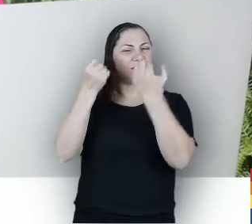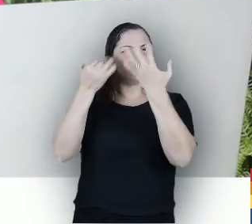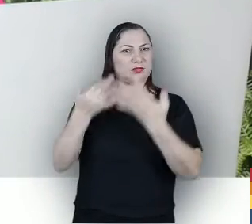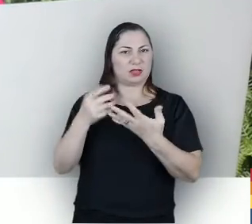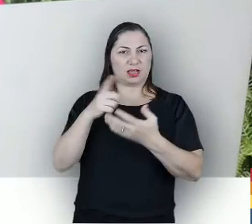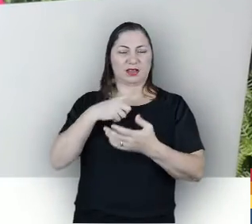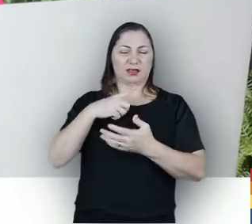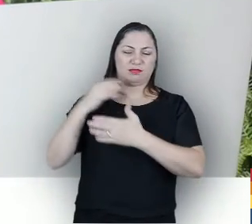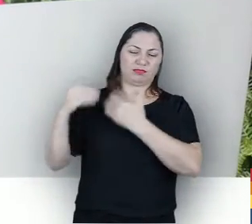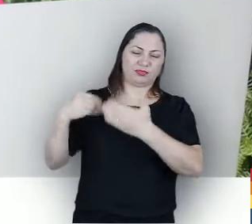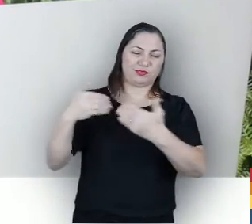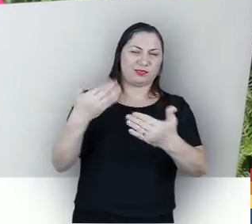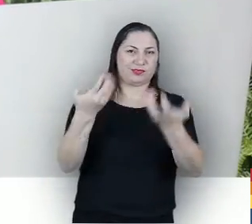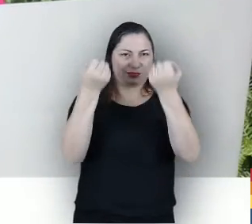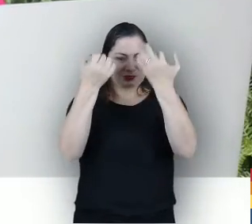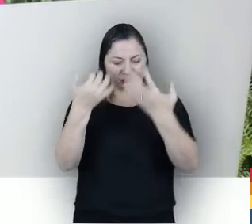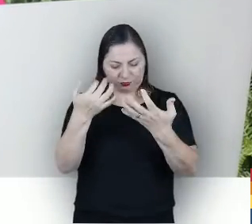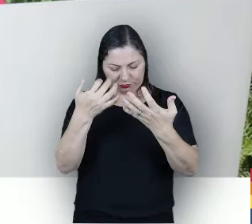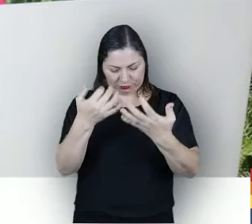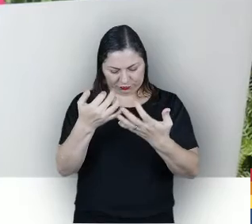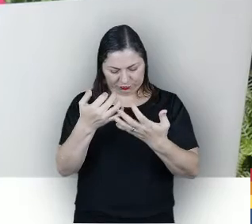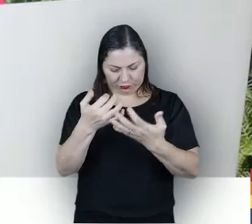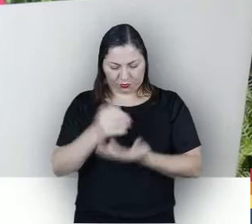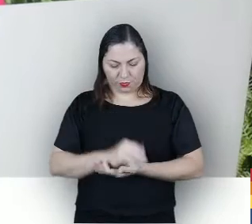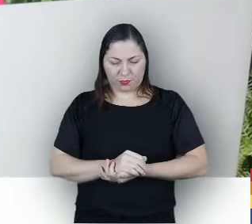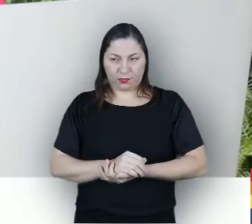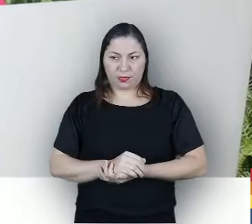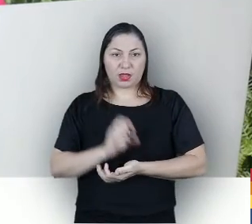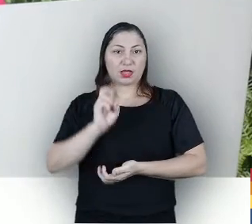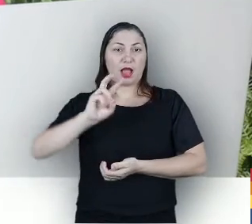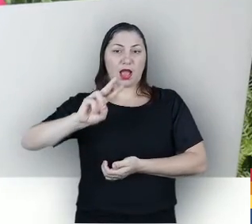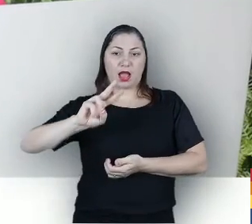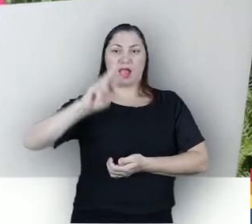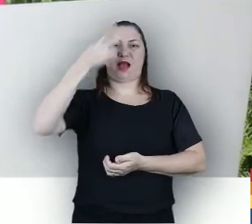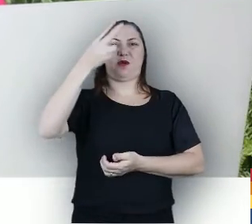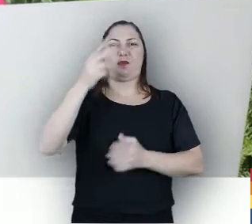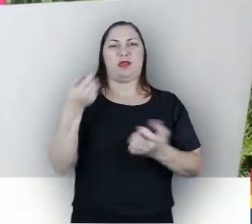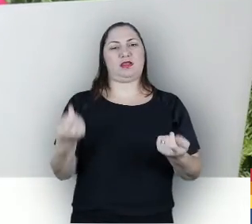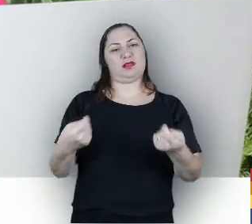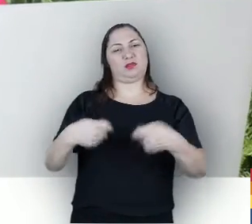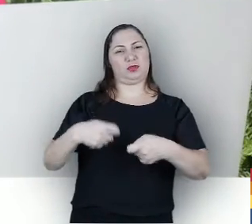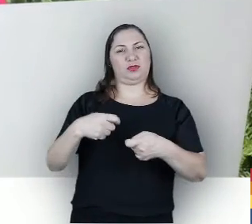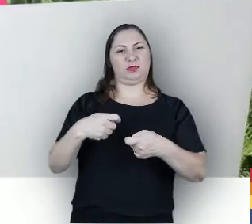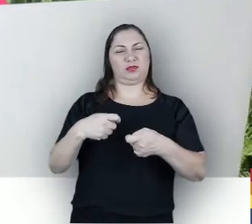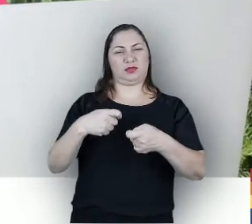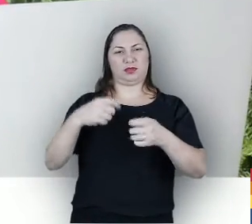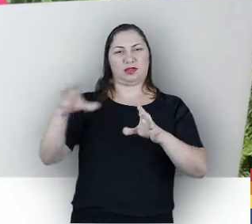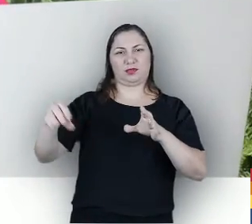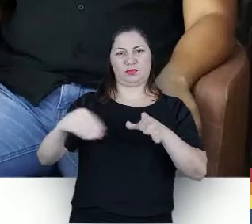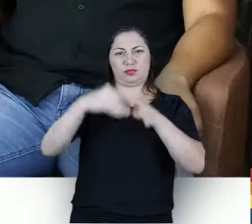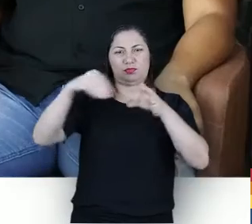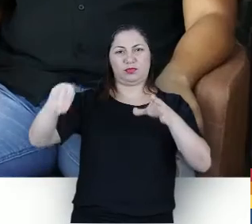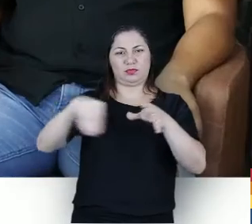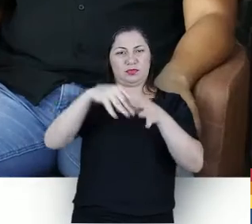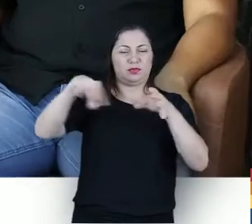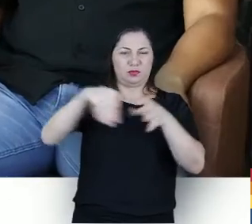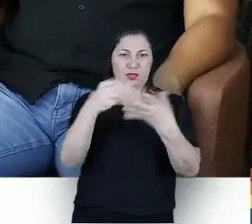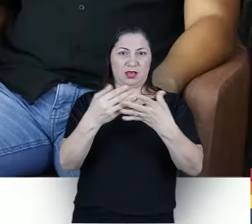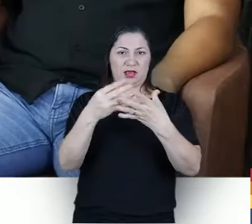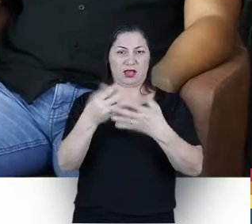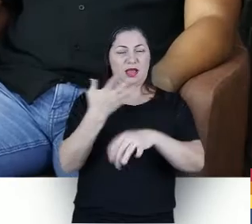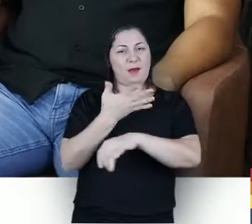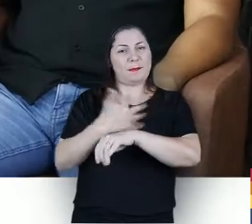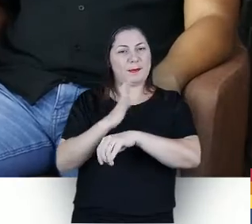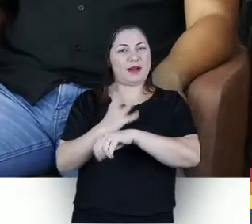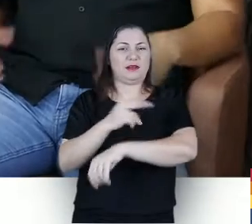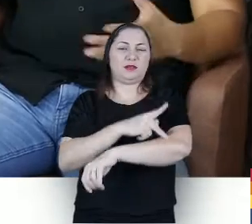E também, além disso, como isso pode fortalecer o trabalho na área de atuação em que vocês trabalham? Como eu